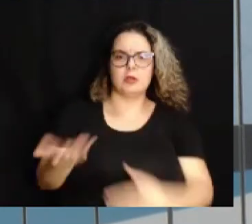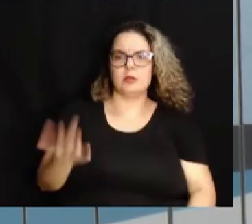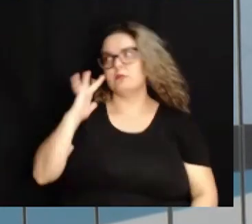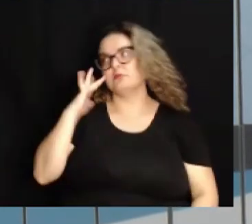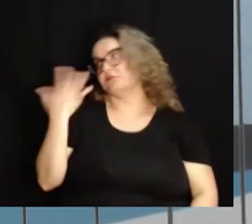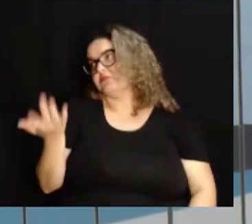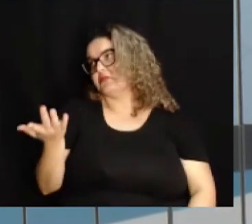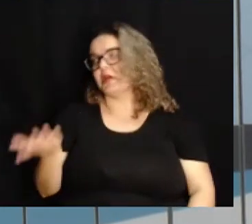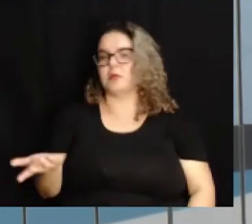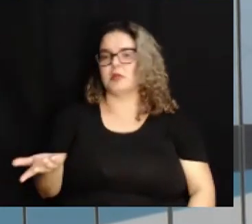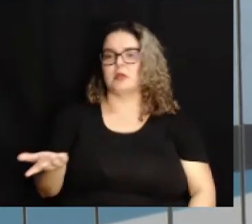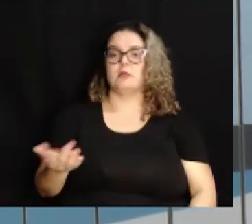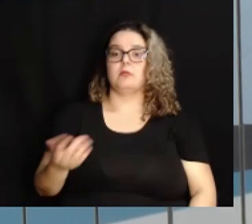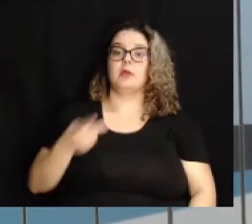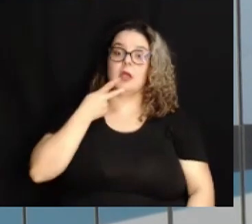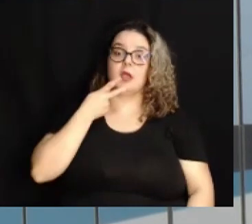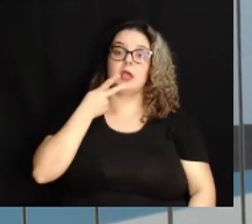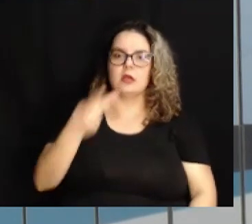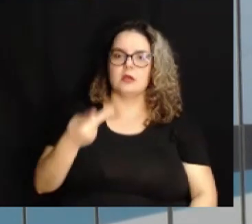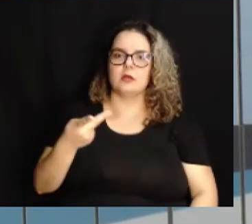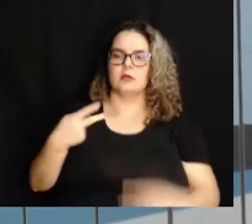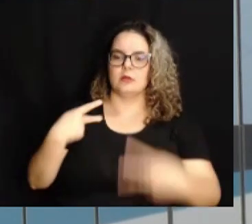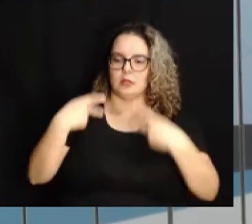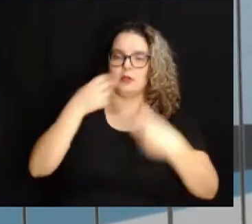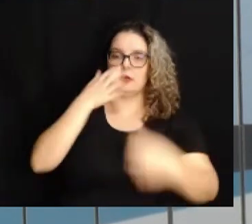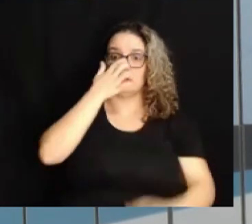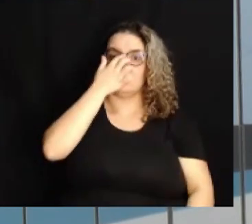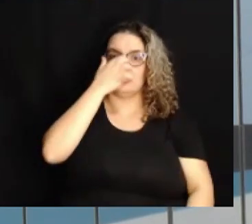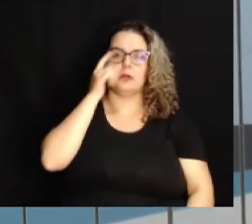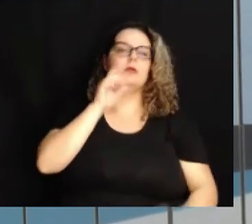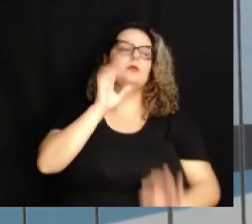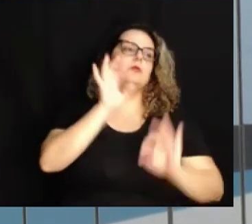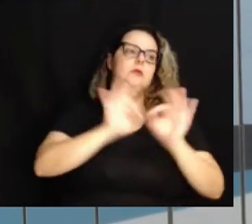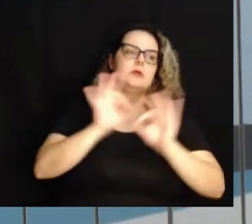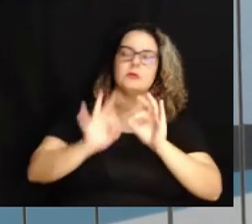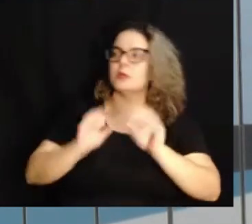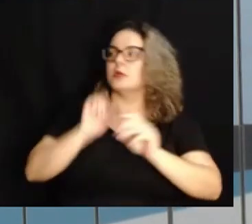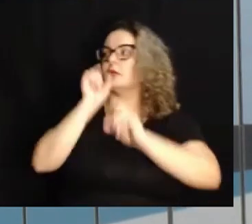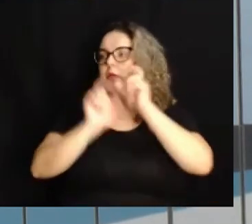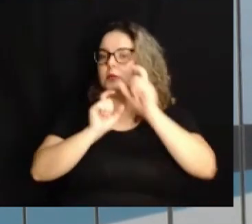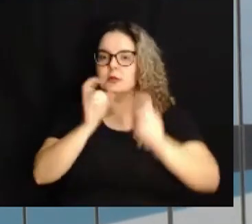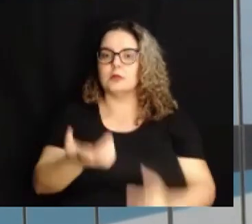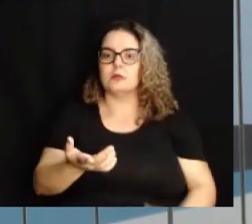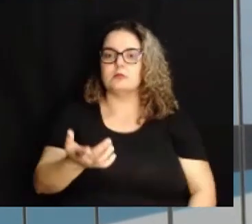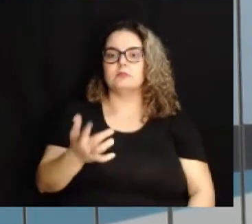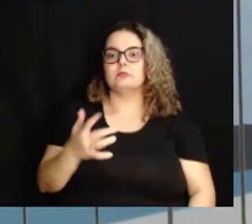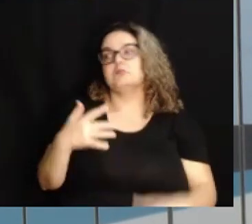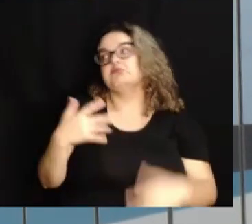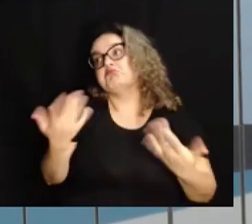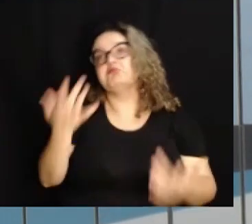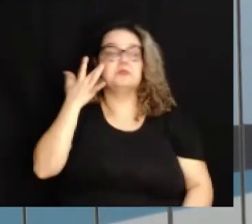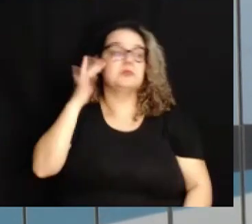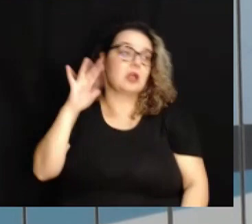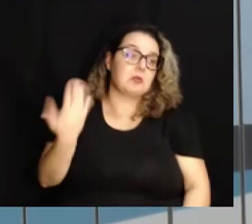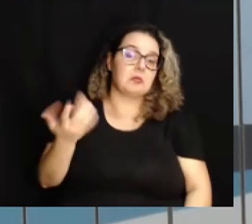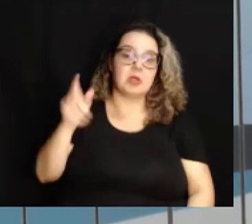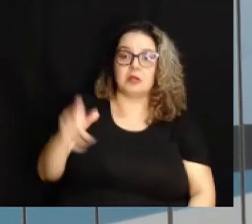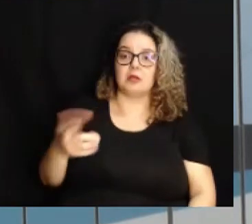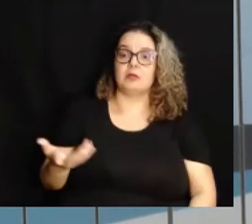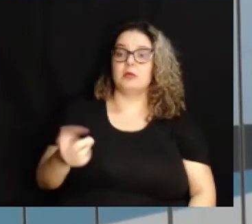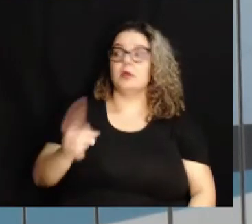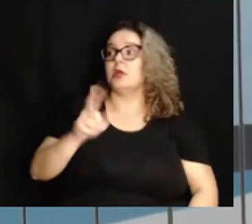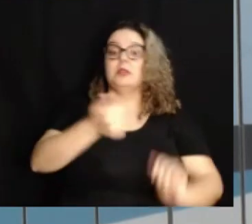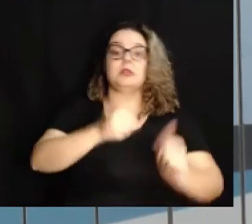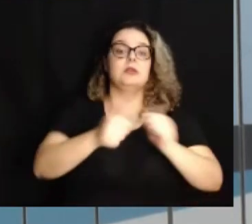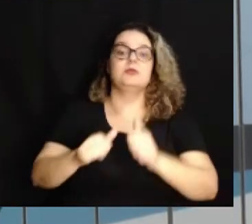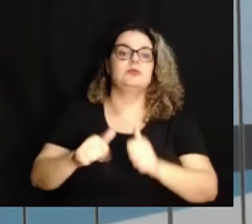falando, ele se ouvindo, como eu falei, conseguiu organizar dessas palavras, e como não fazia ideia de quem era ele, não julgou, não tirou conclusões